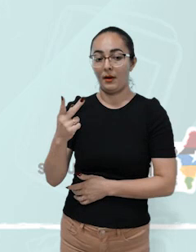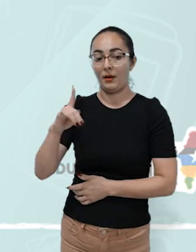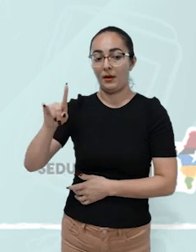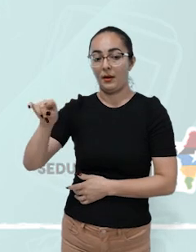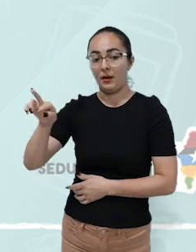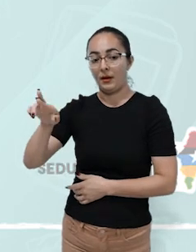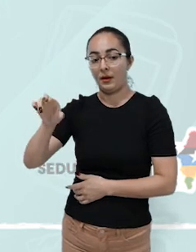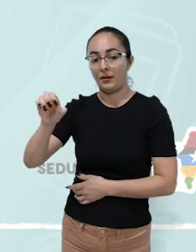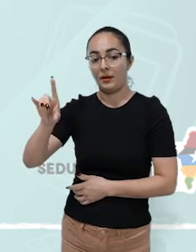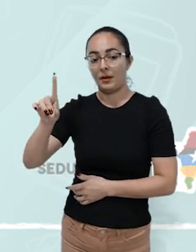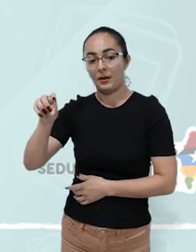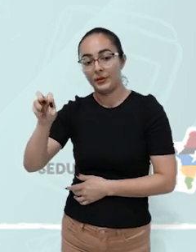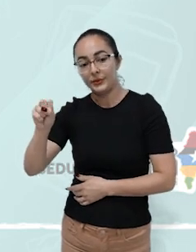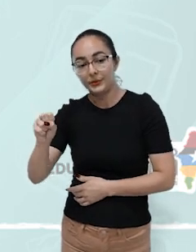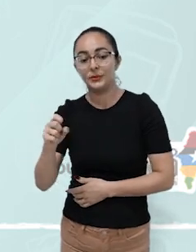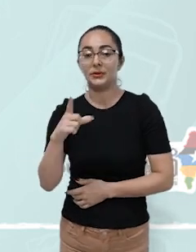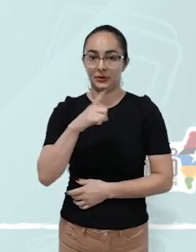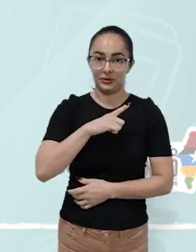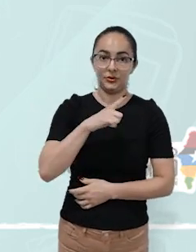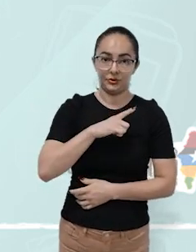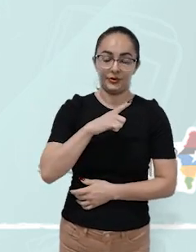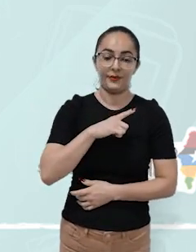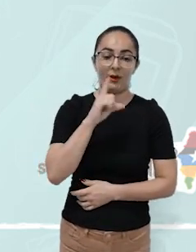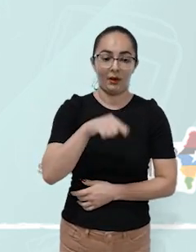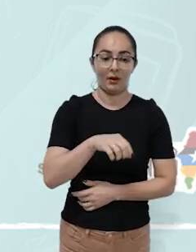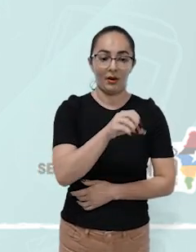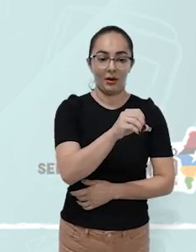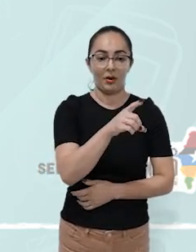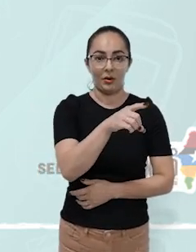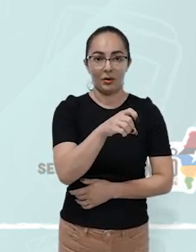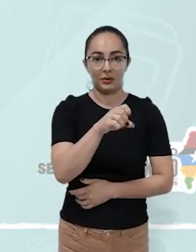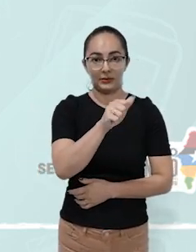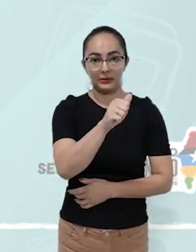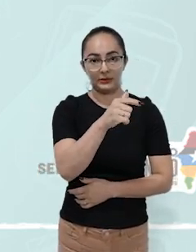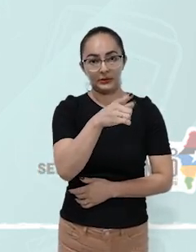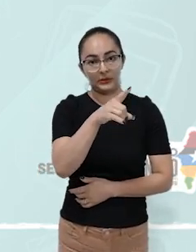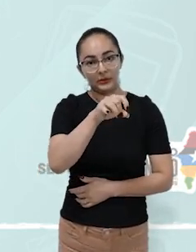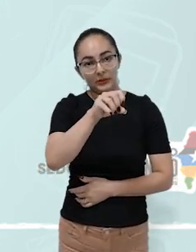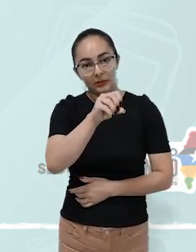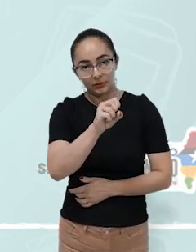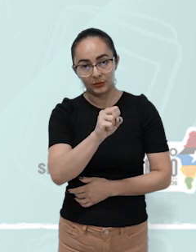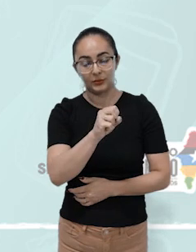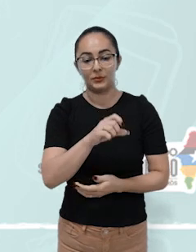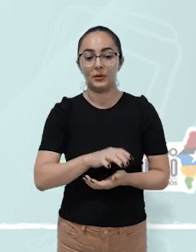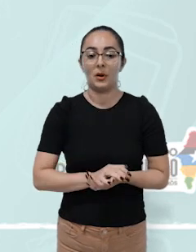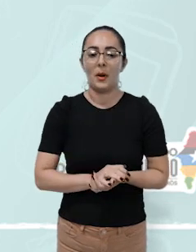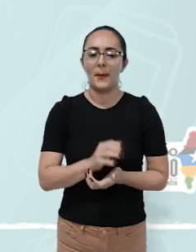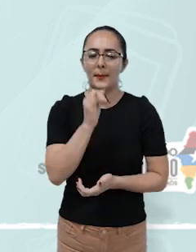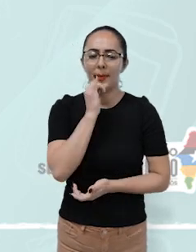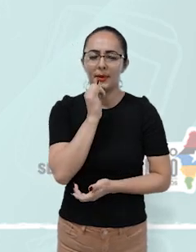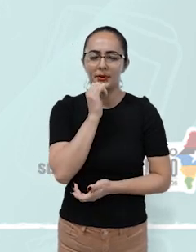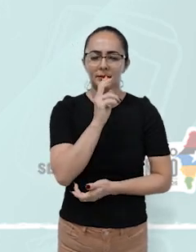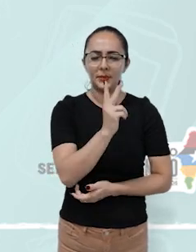H2S. Se houver oxigênio, ele vai ser um oxiácido,